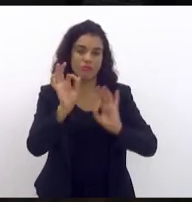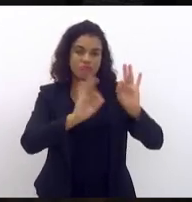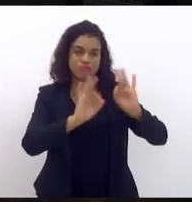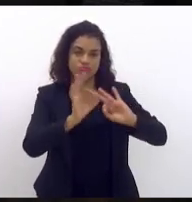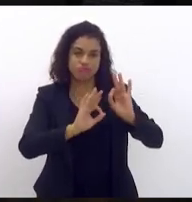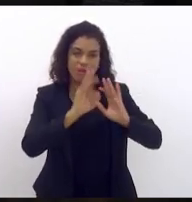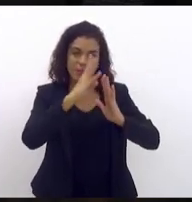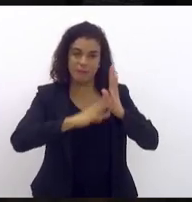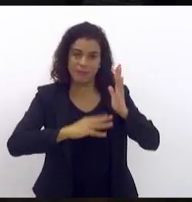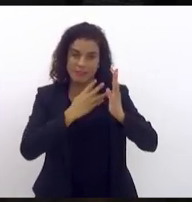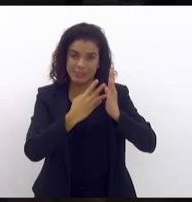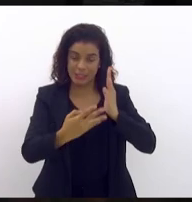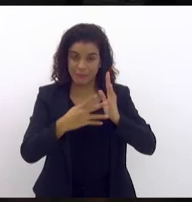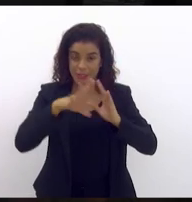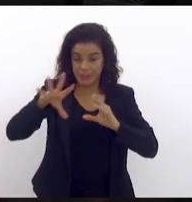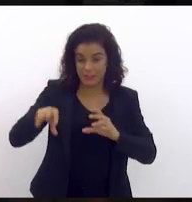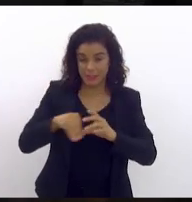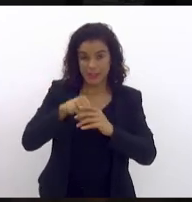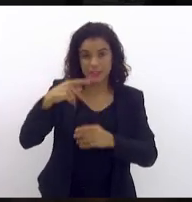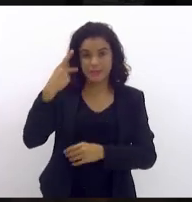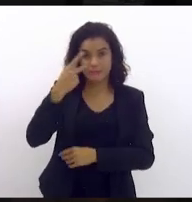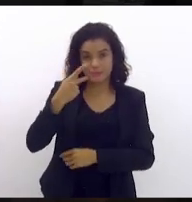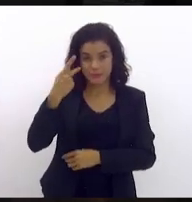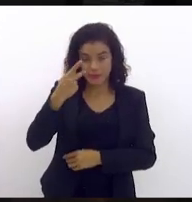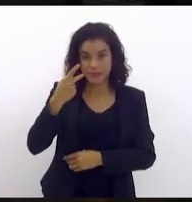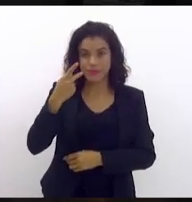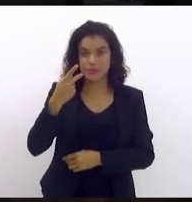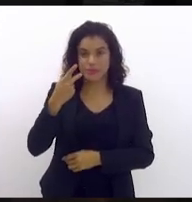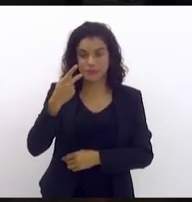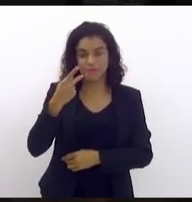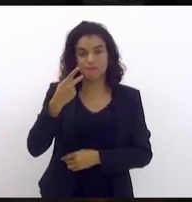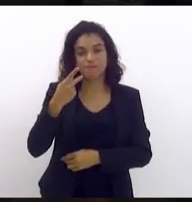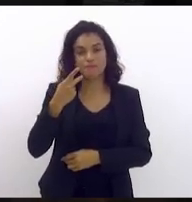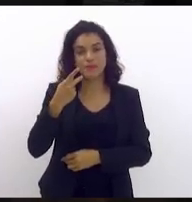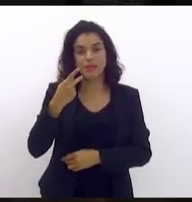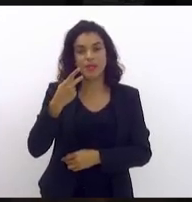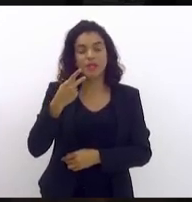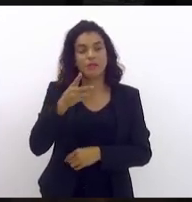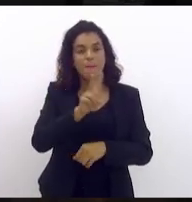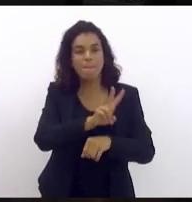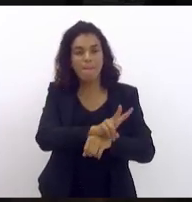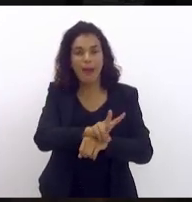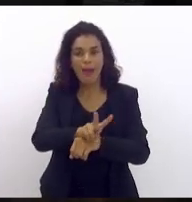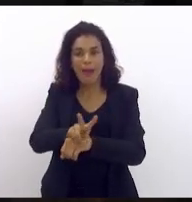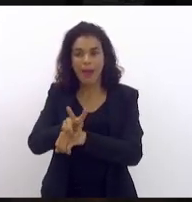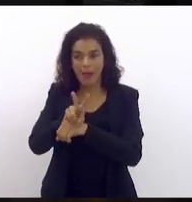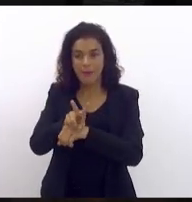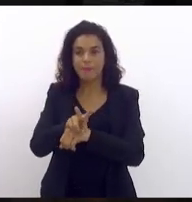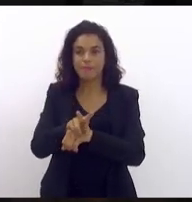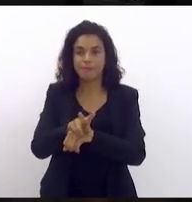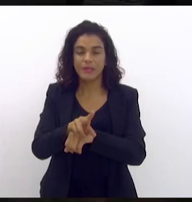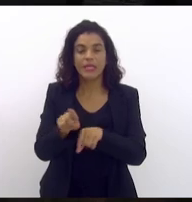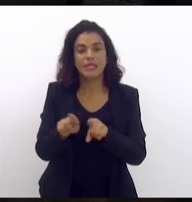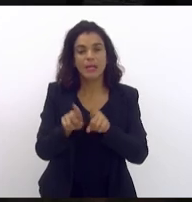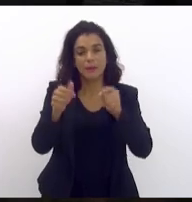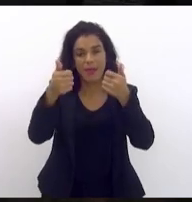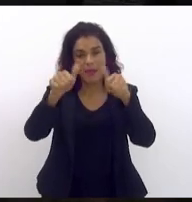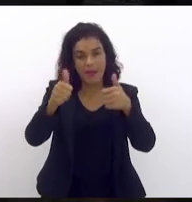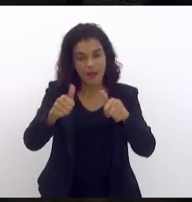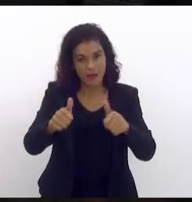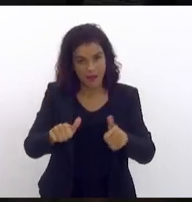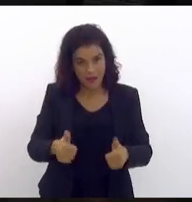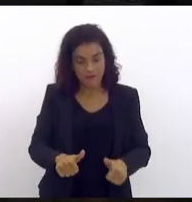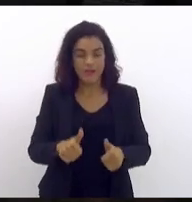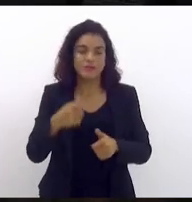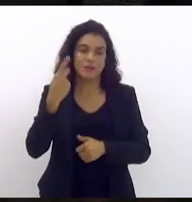incorpora políticas de permanente monitoramento e avaliação